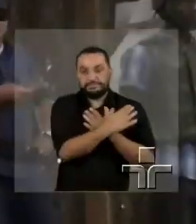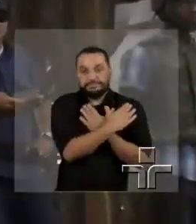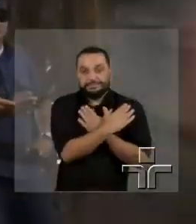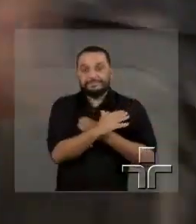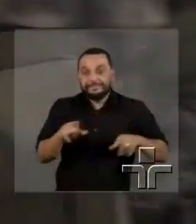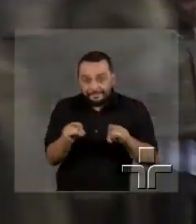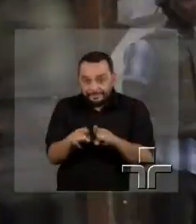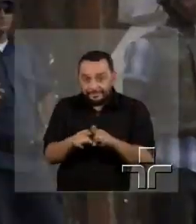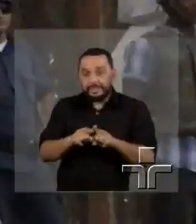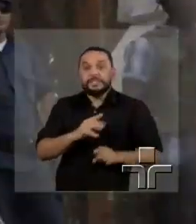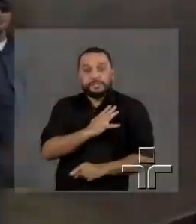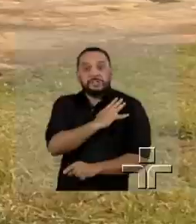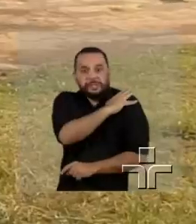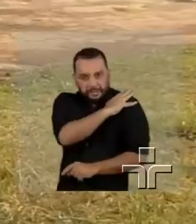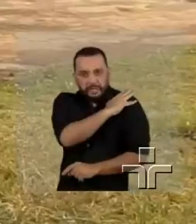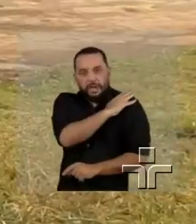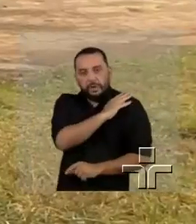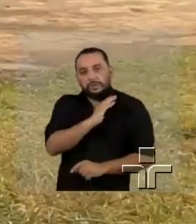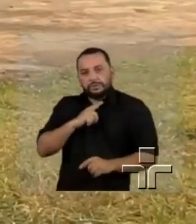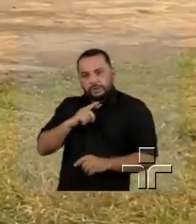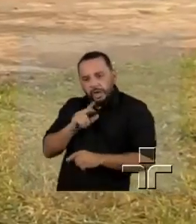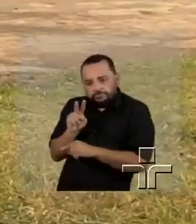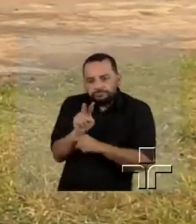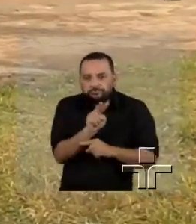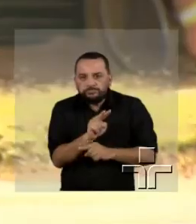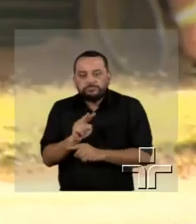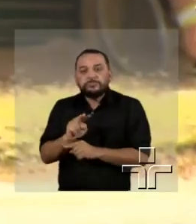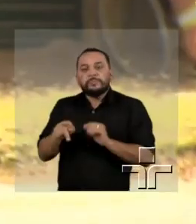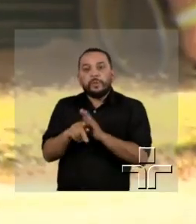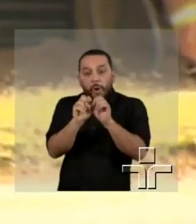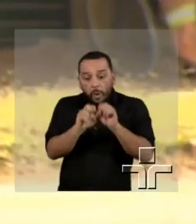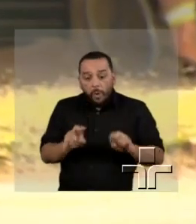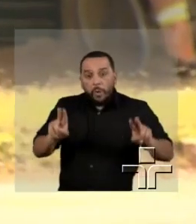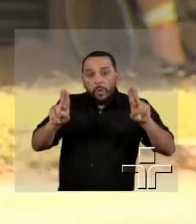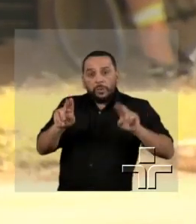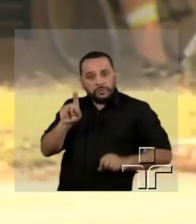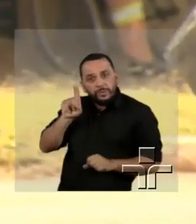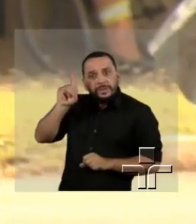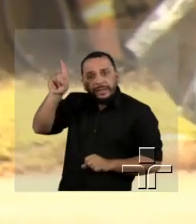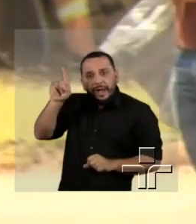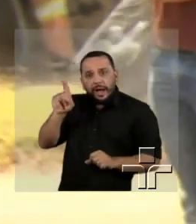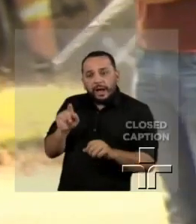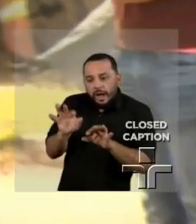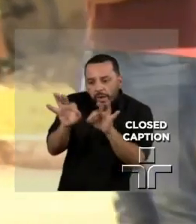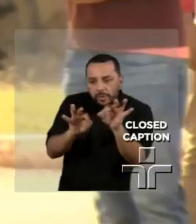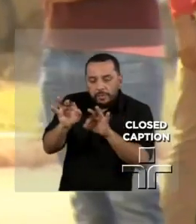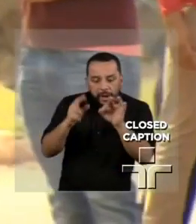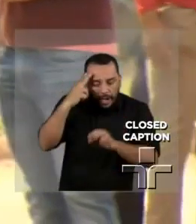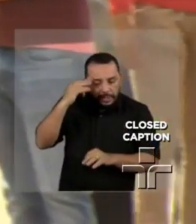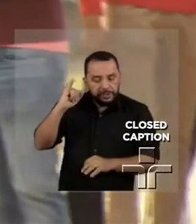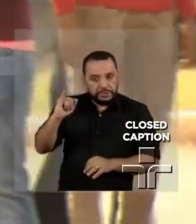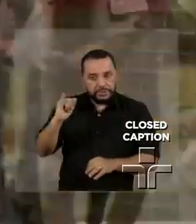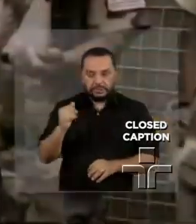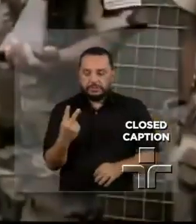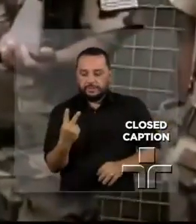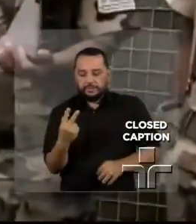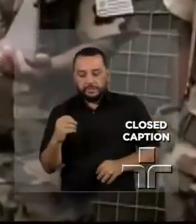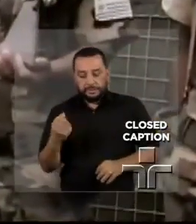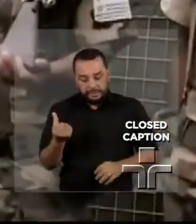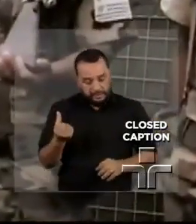Exército. General de divisão, comandou a missão das Nações Unidas para a estabilização do Haiti entre 2006 e